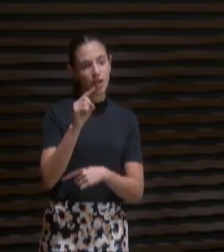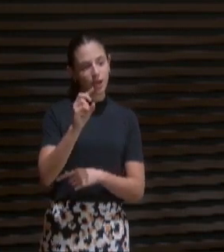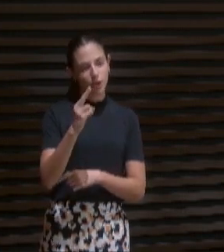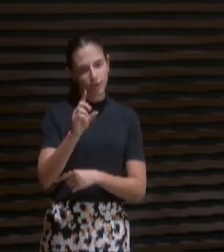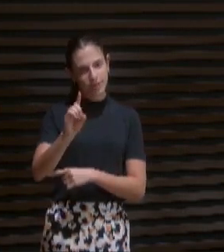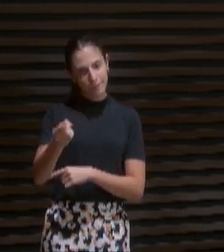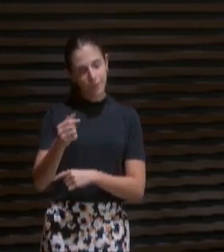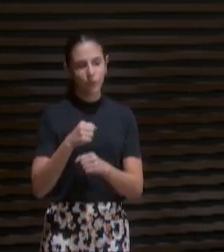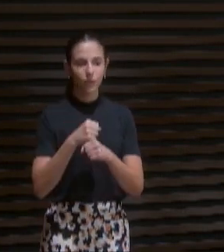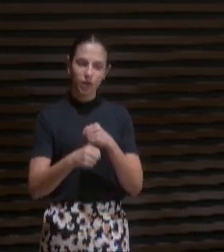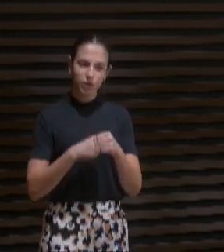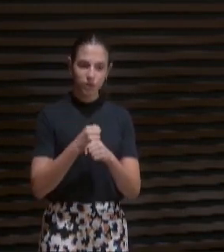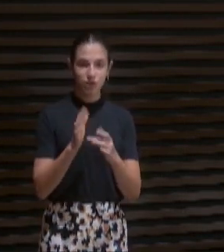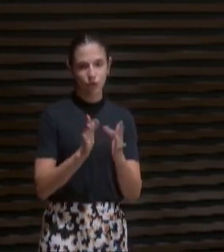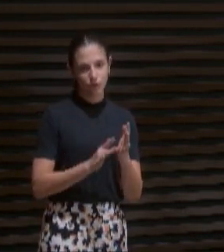E